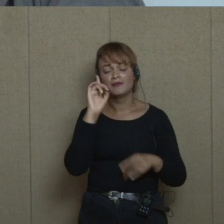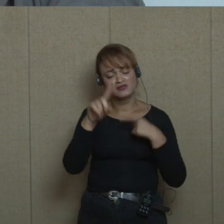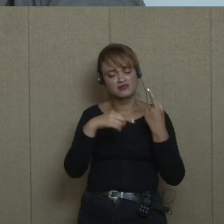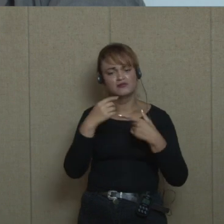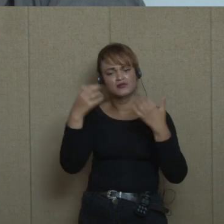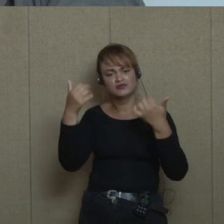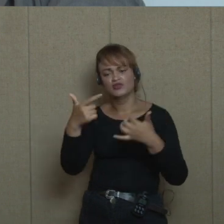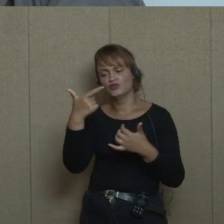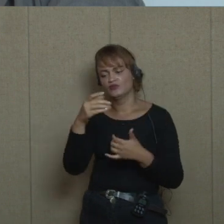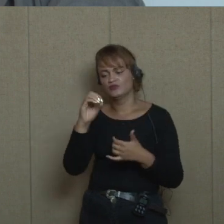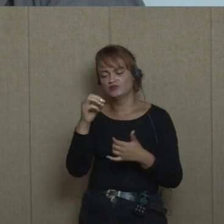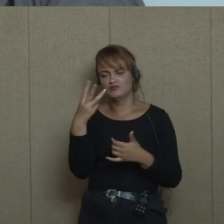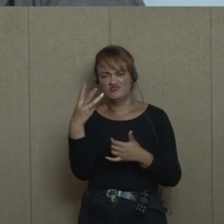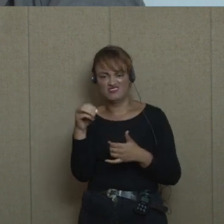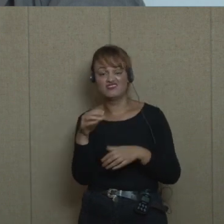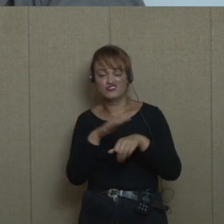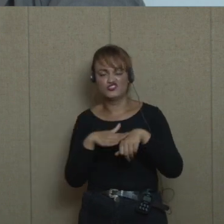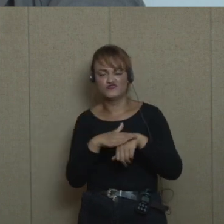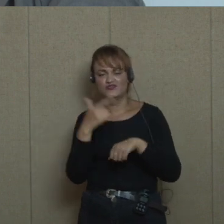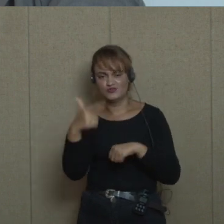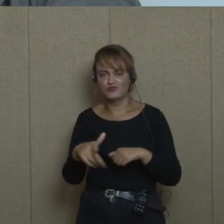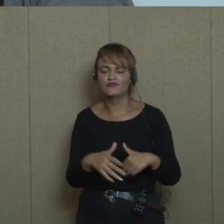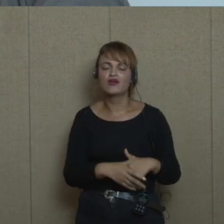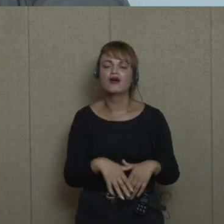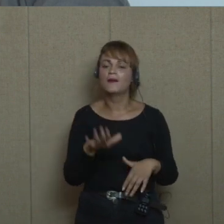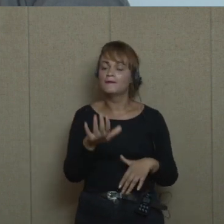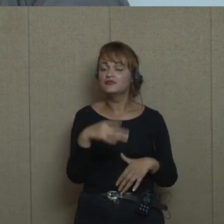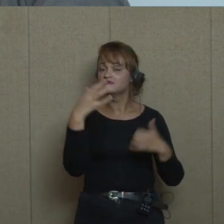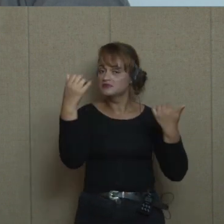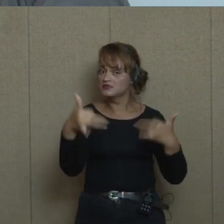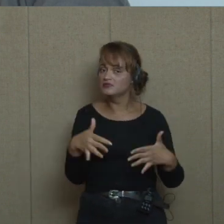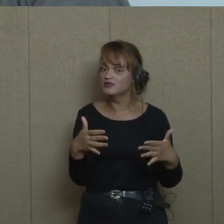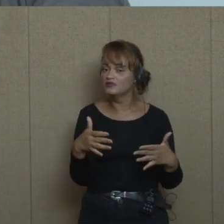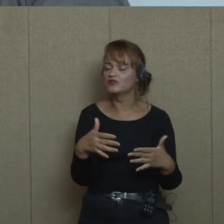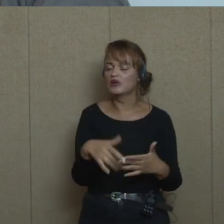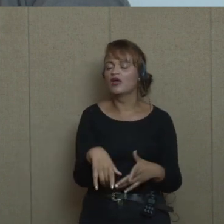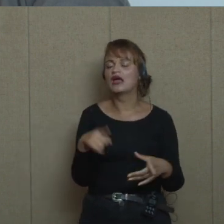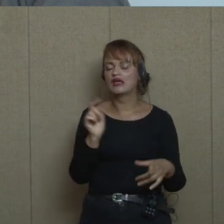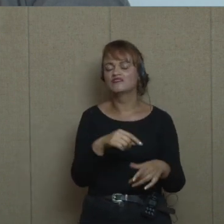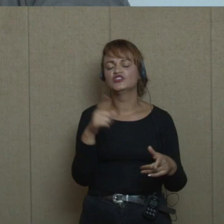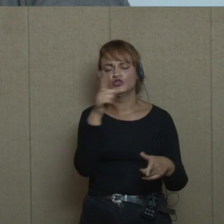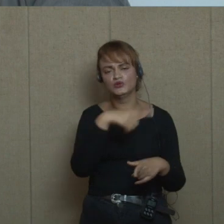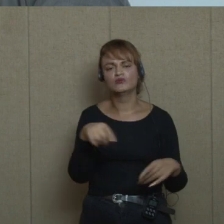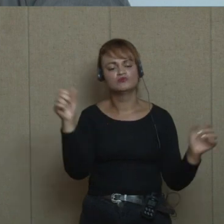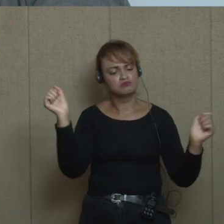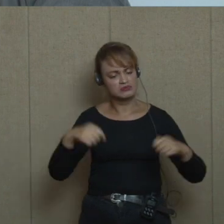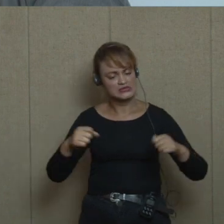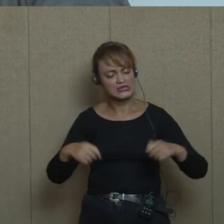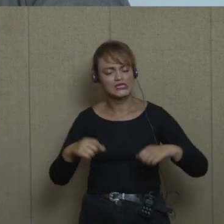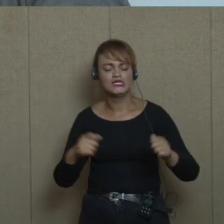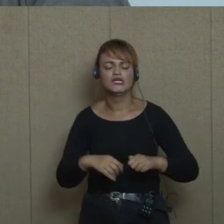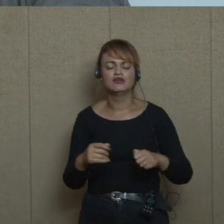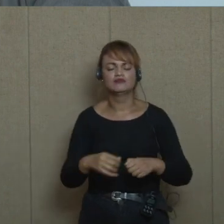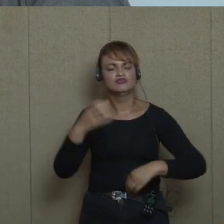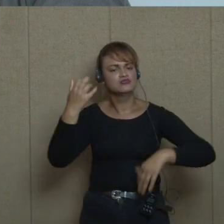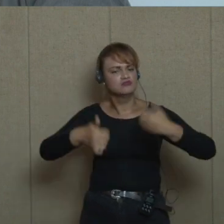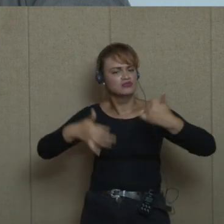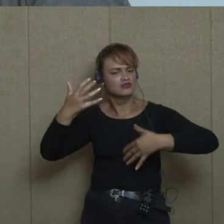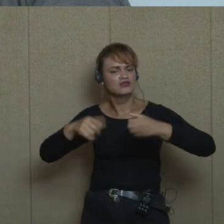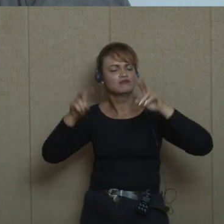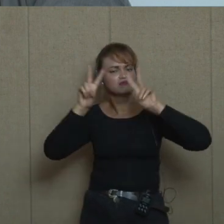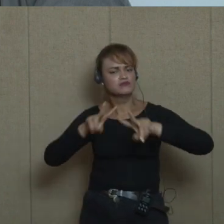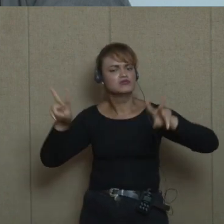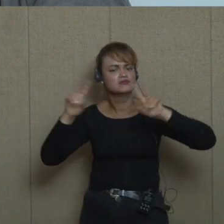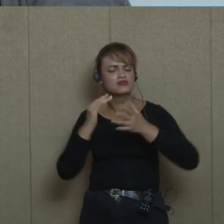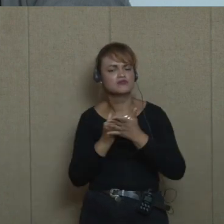em 2030. Mas sobre o que você falou, eu digo sim, nós temos que ser capazes de articular um pouco mais o que nós estamos fazendo. Eu